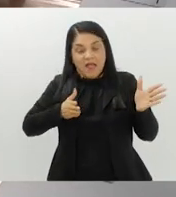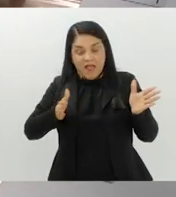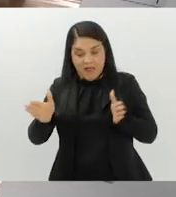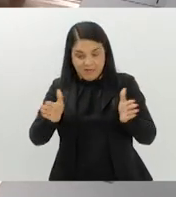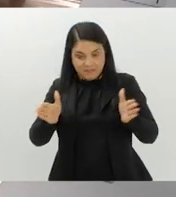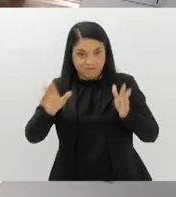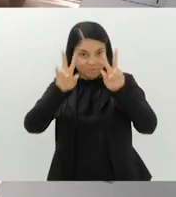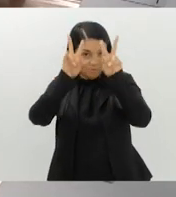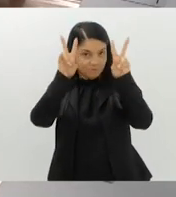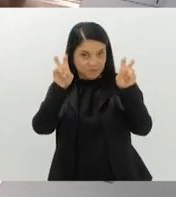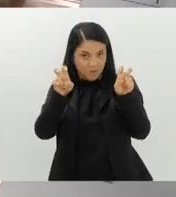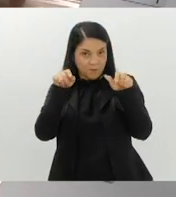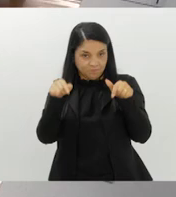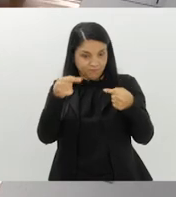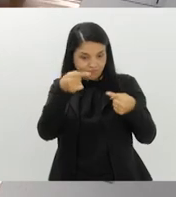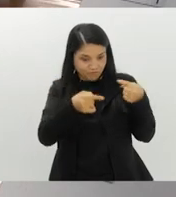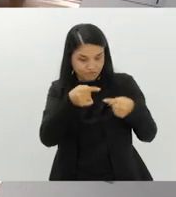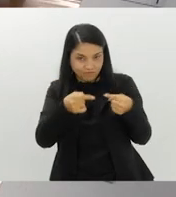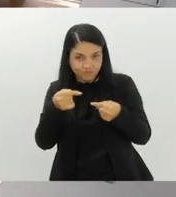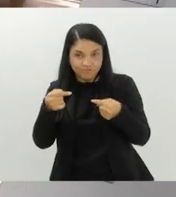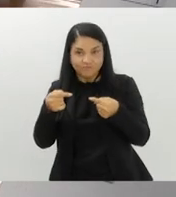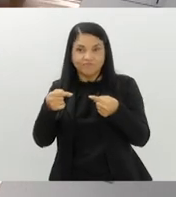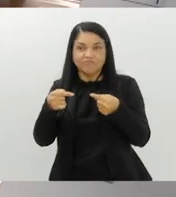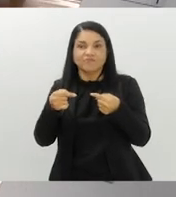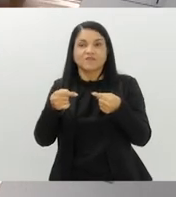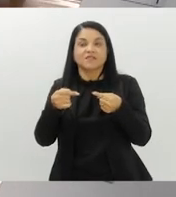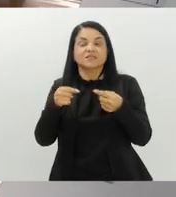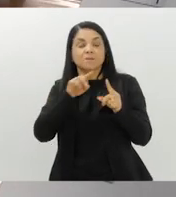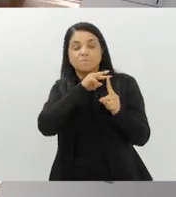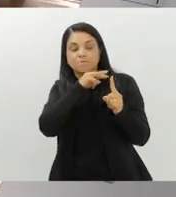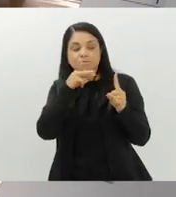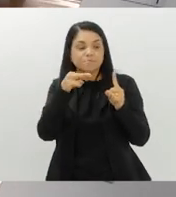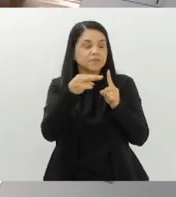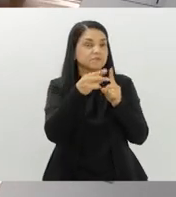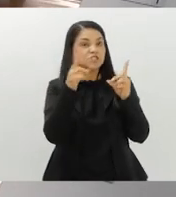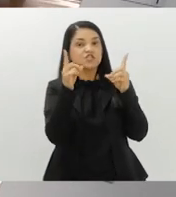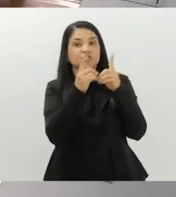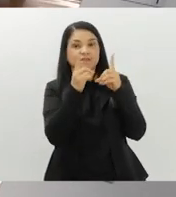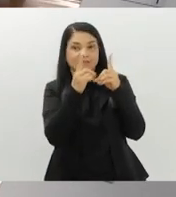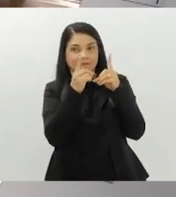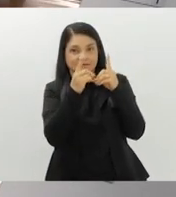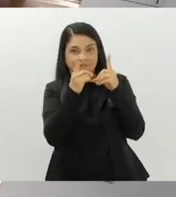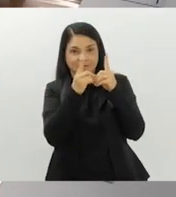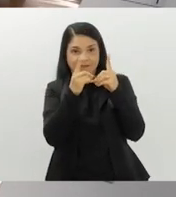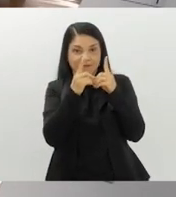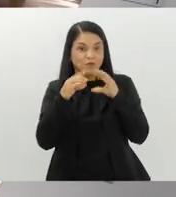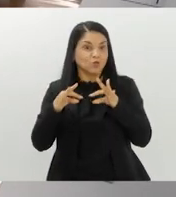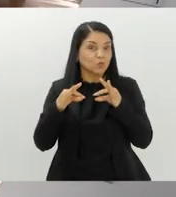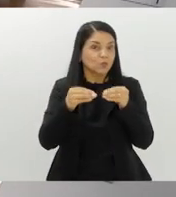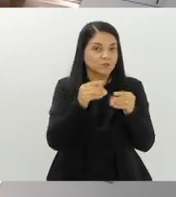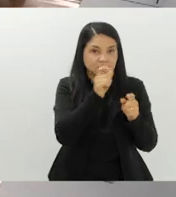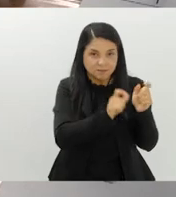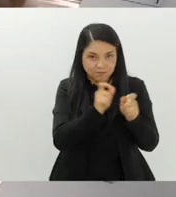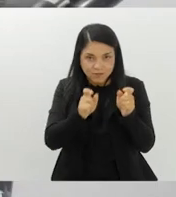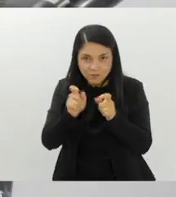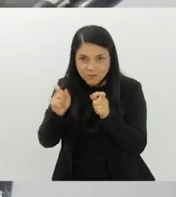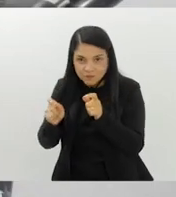acessibilidade, obviamente que a gente está, né, nessa perspectiva de atender a todos.